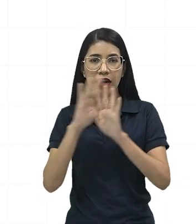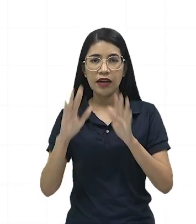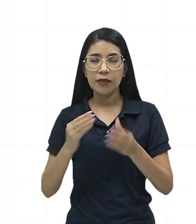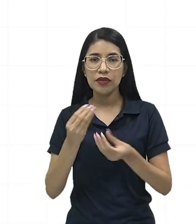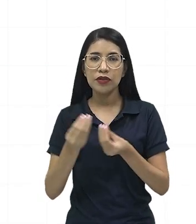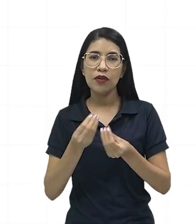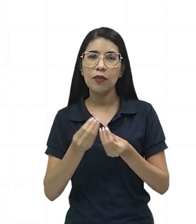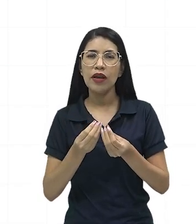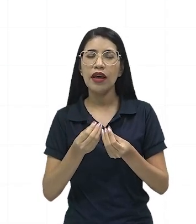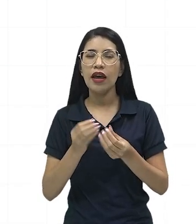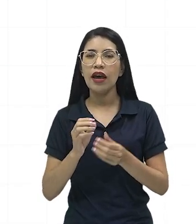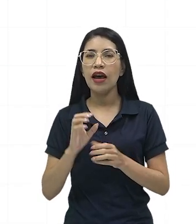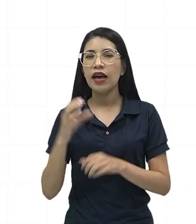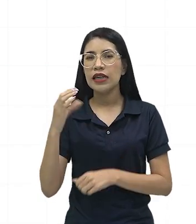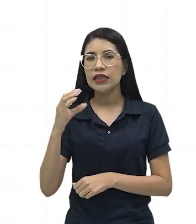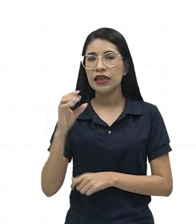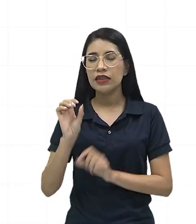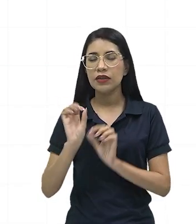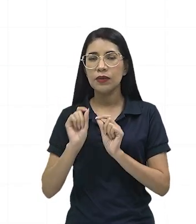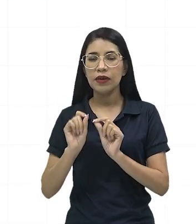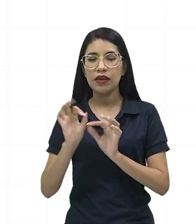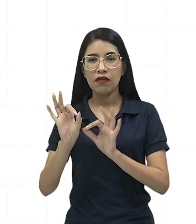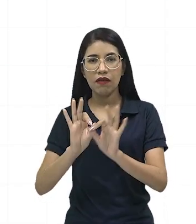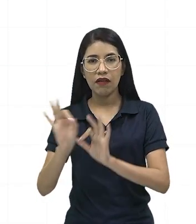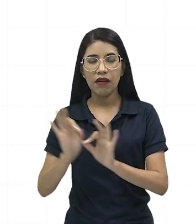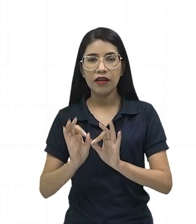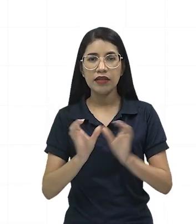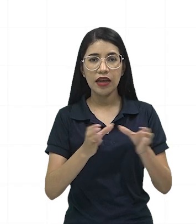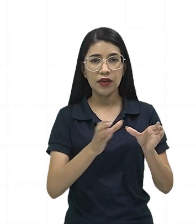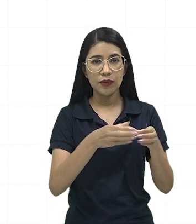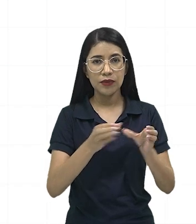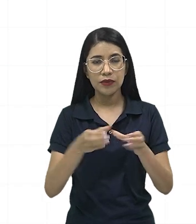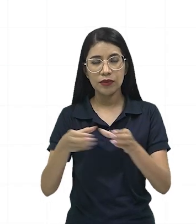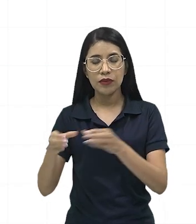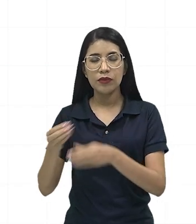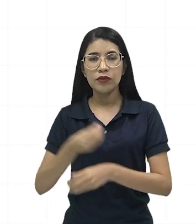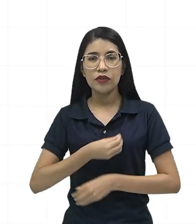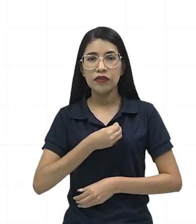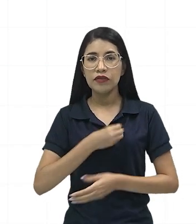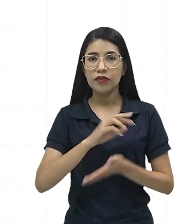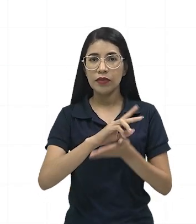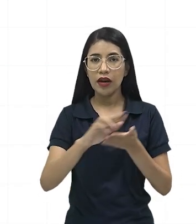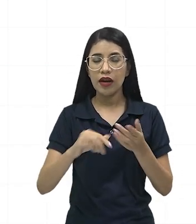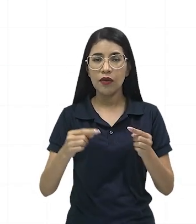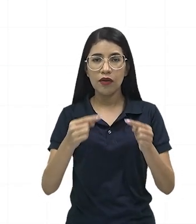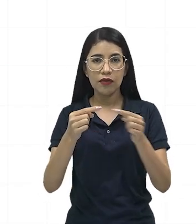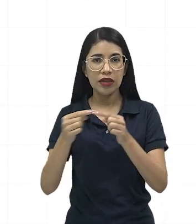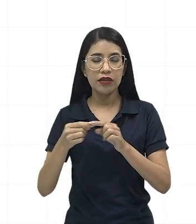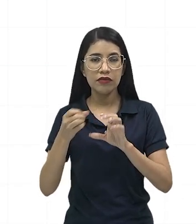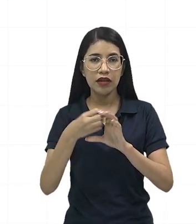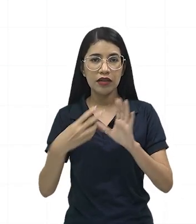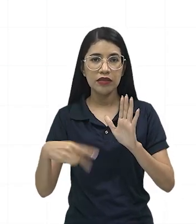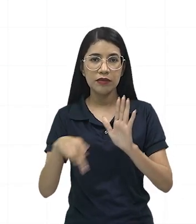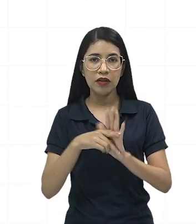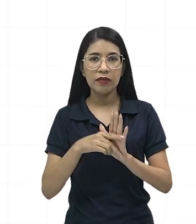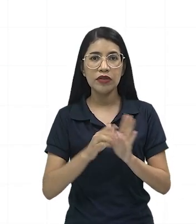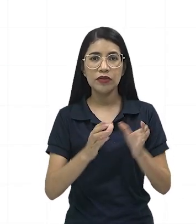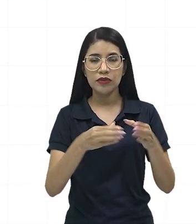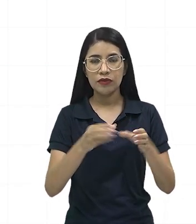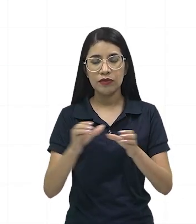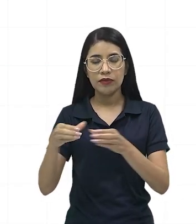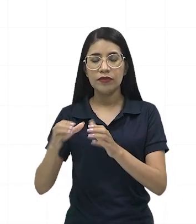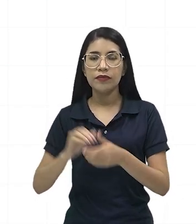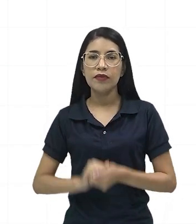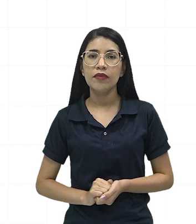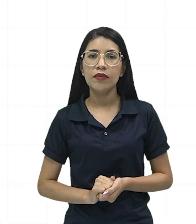essa ciência que é de organizar e classificar esses seres vivos de acordo com as características que ele possui.